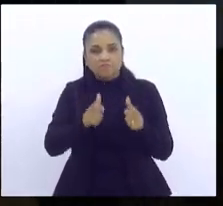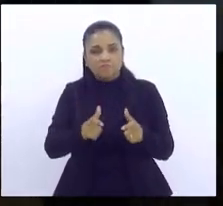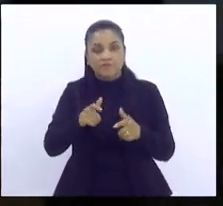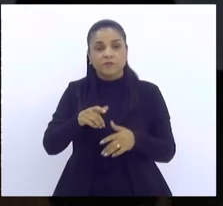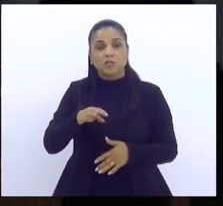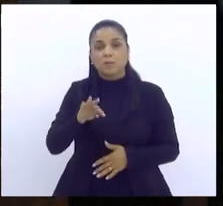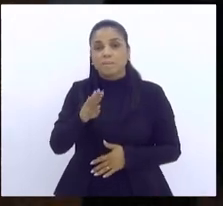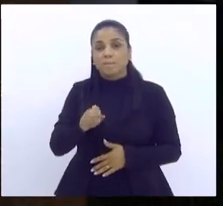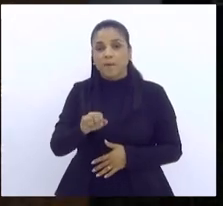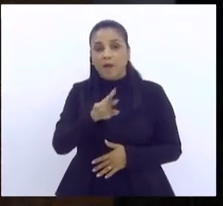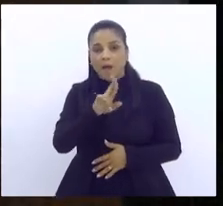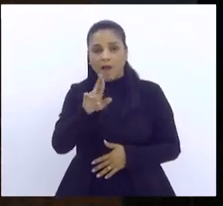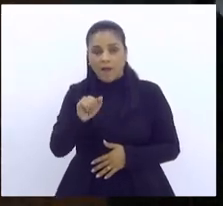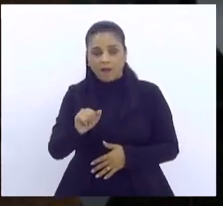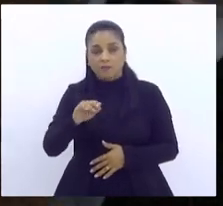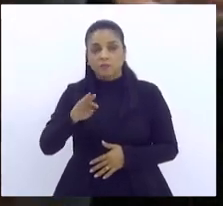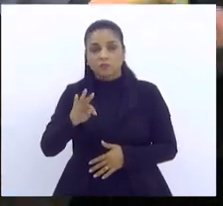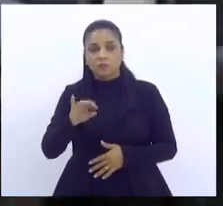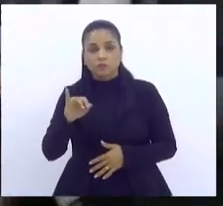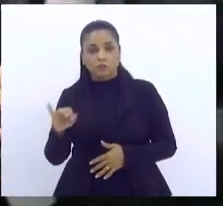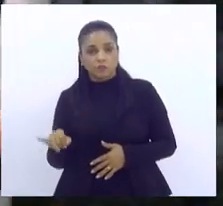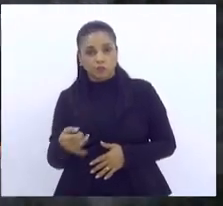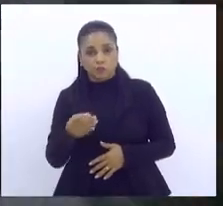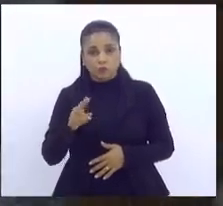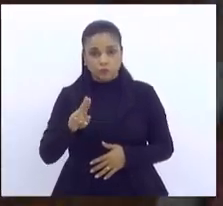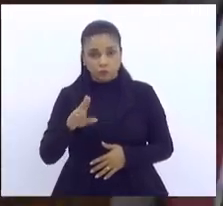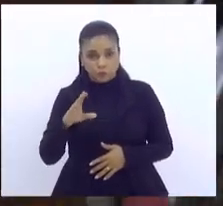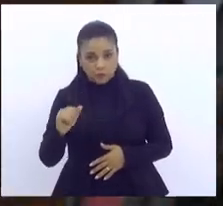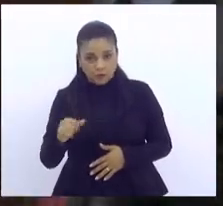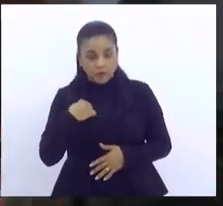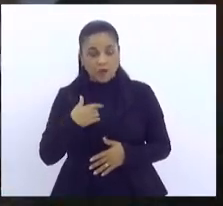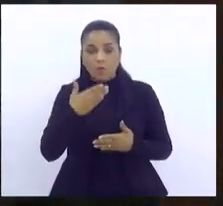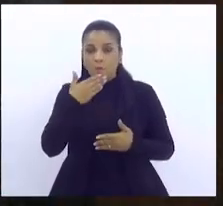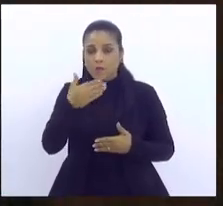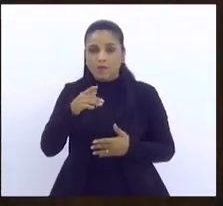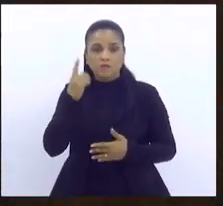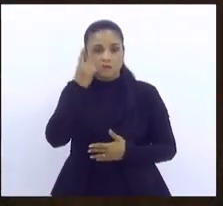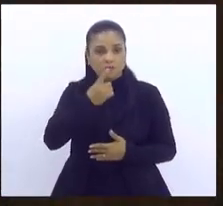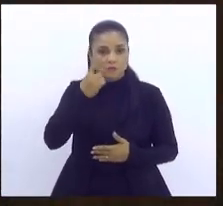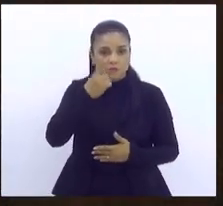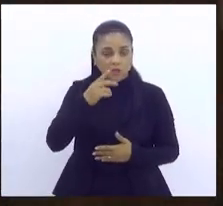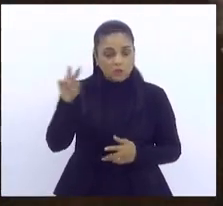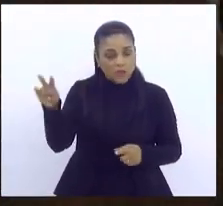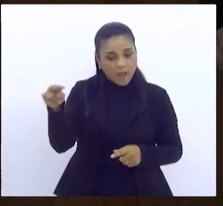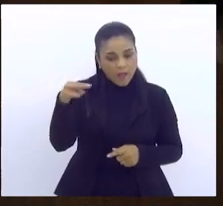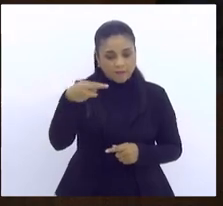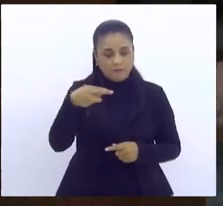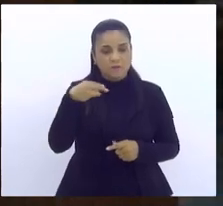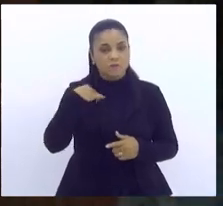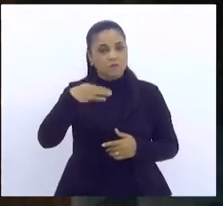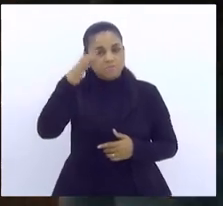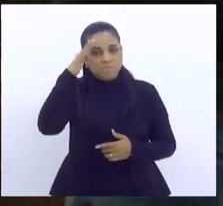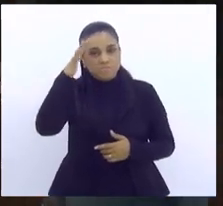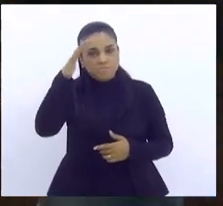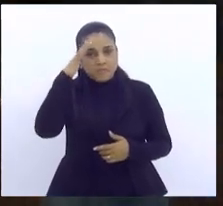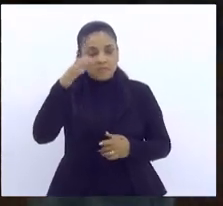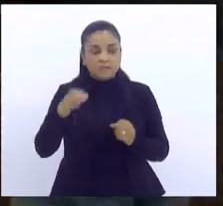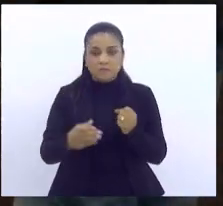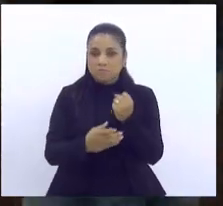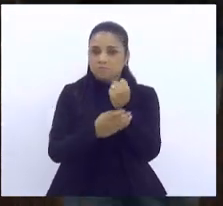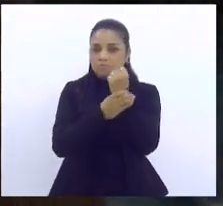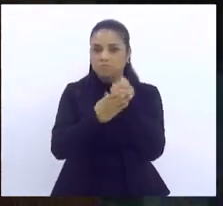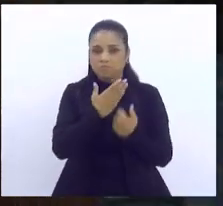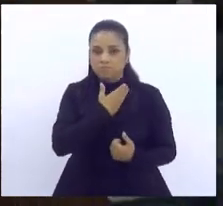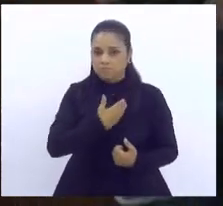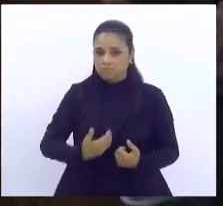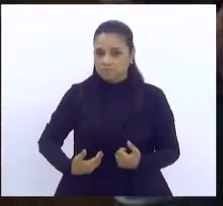para concluir, presidente, clamo aos deputados que olhem com atenção e reflitam o quanto que segurança